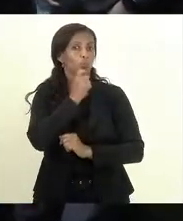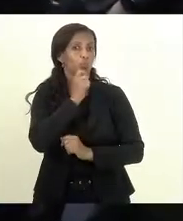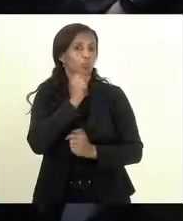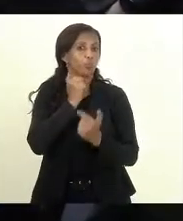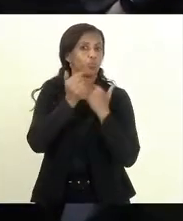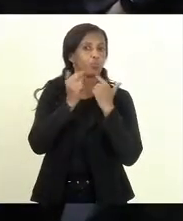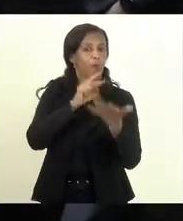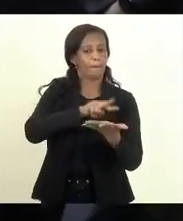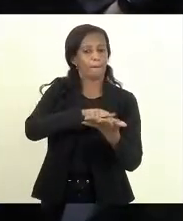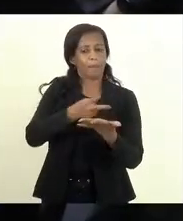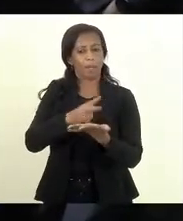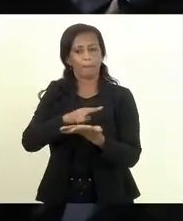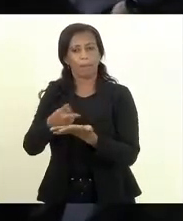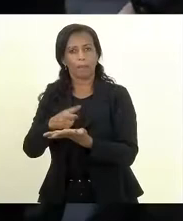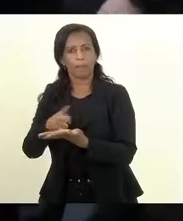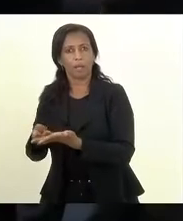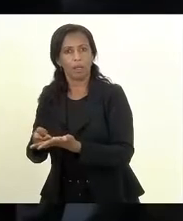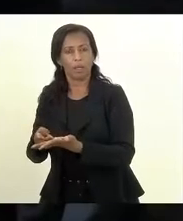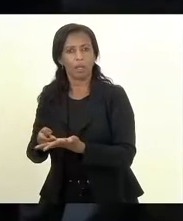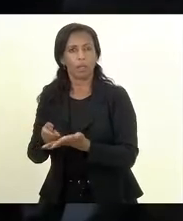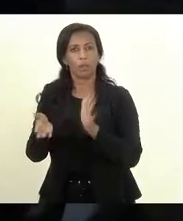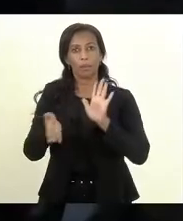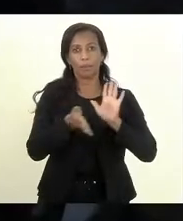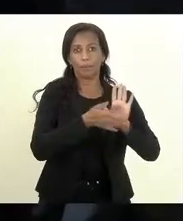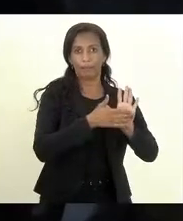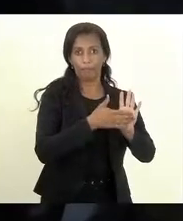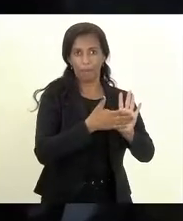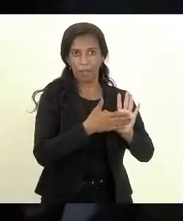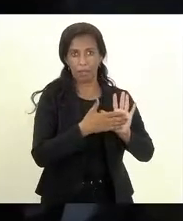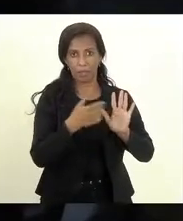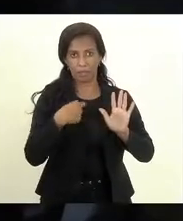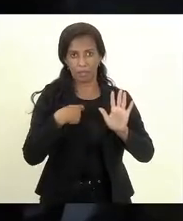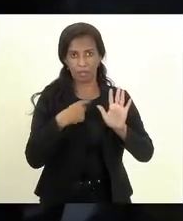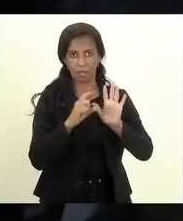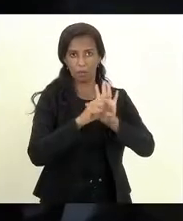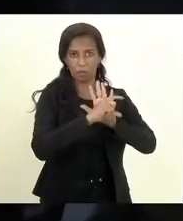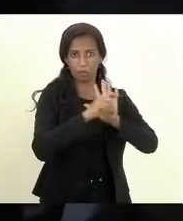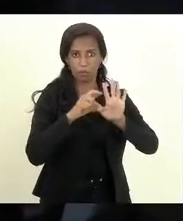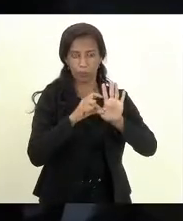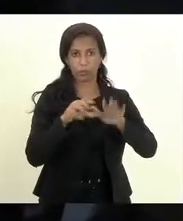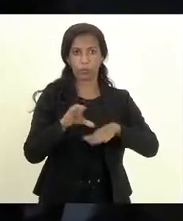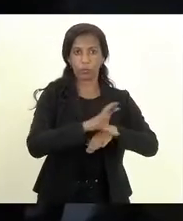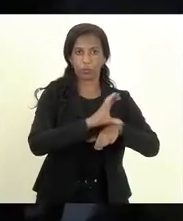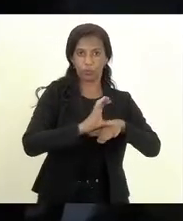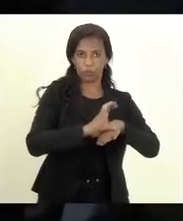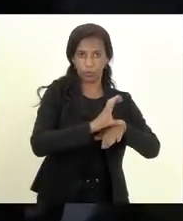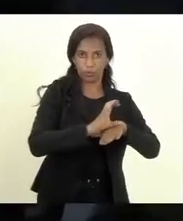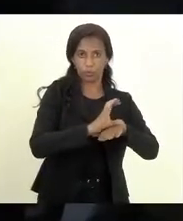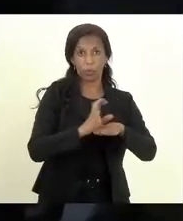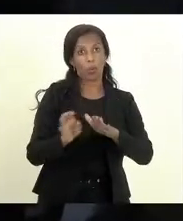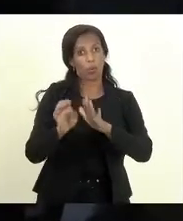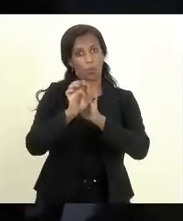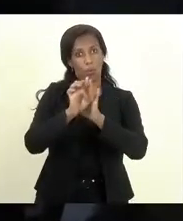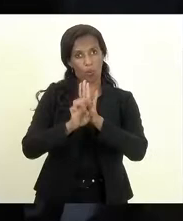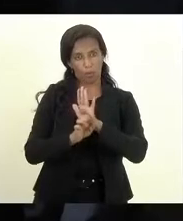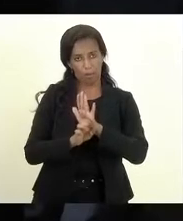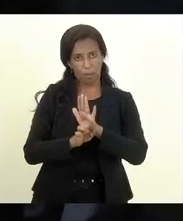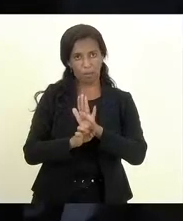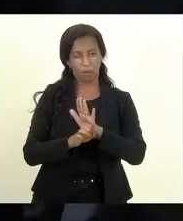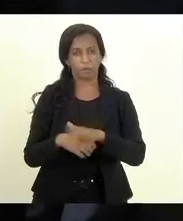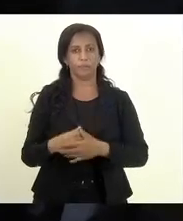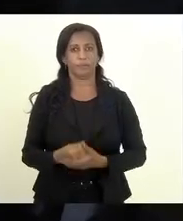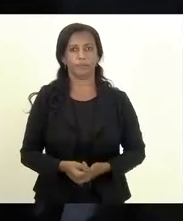de interpretação, no parecer que estou divergindo de constitucionalidade com emenda, deputado Márcio